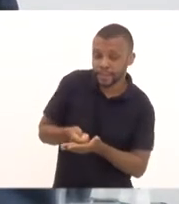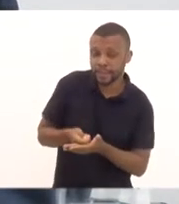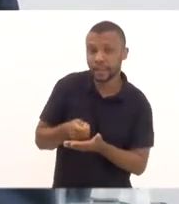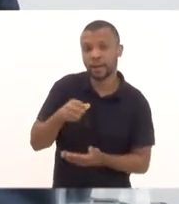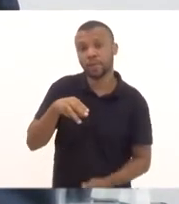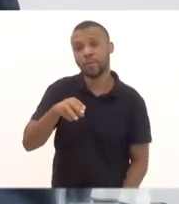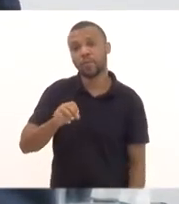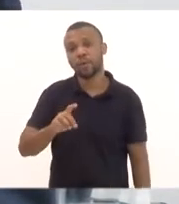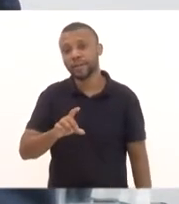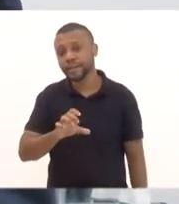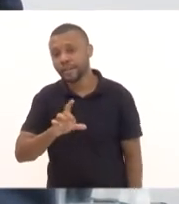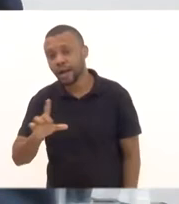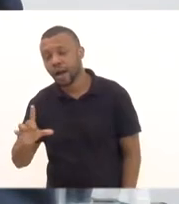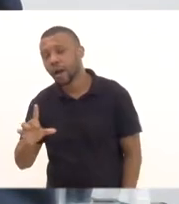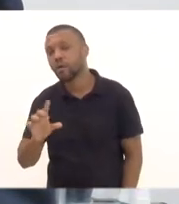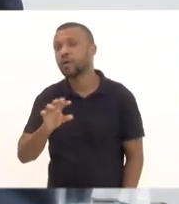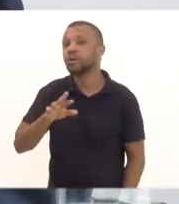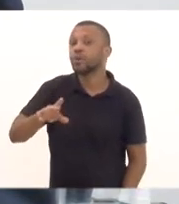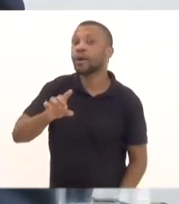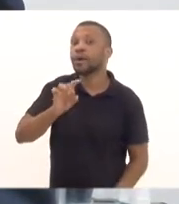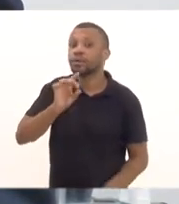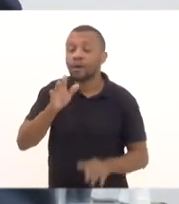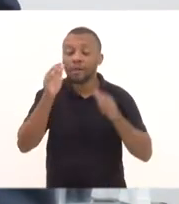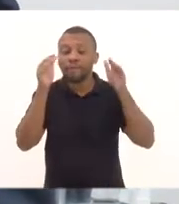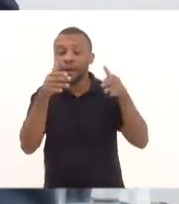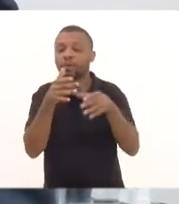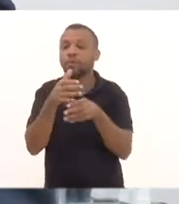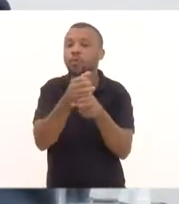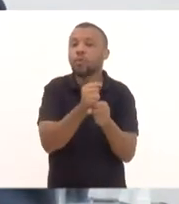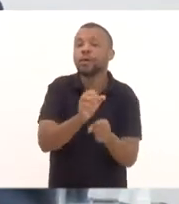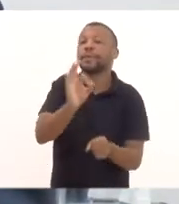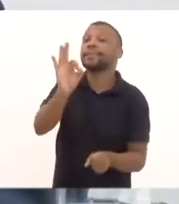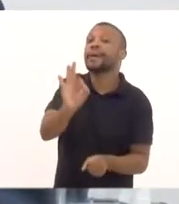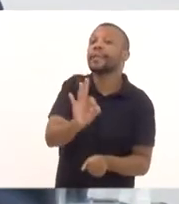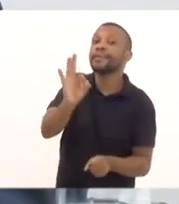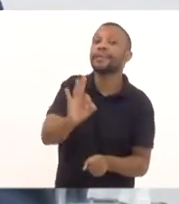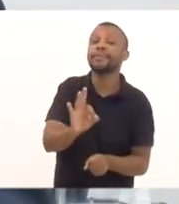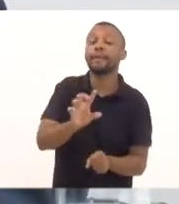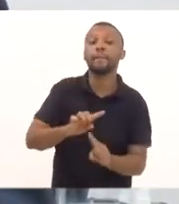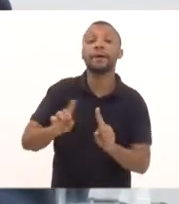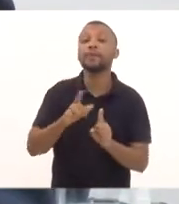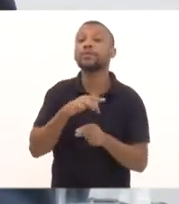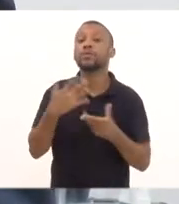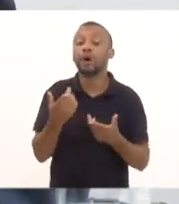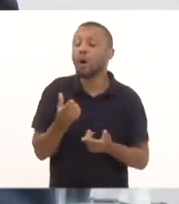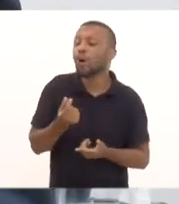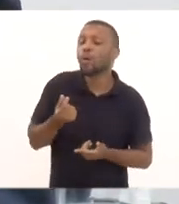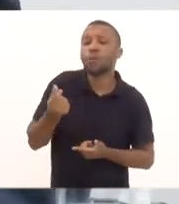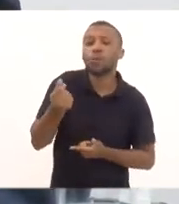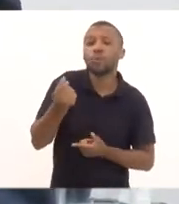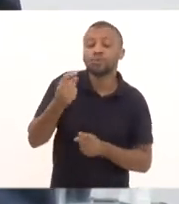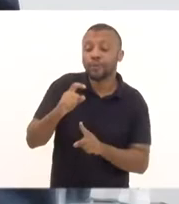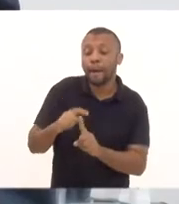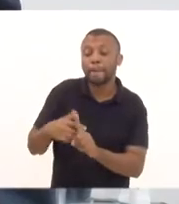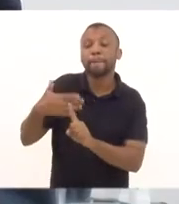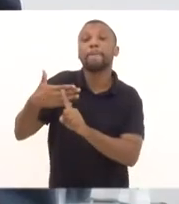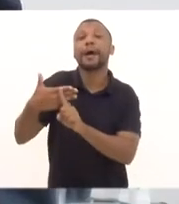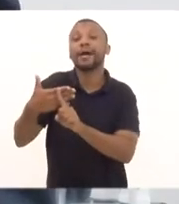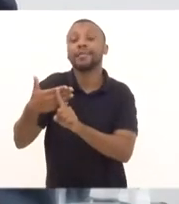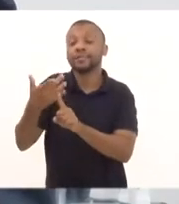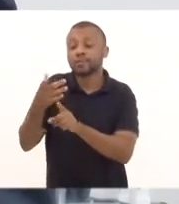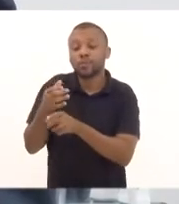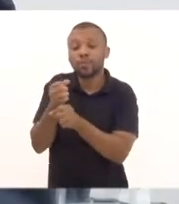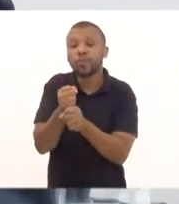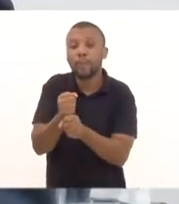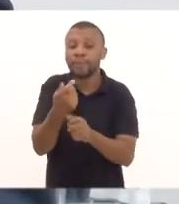as receitas é exclusivamente estar em várias né Quais são as receitas Extra tarifárias que a gente pode imaginar para o financiamento desse